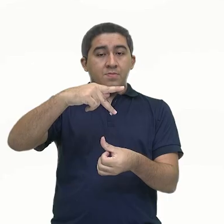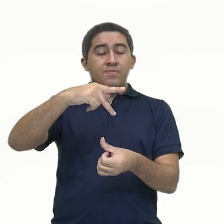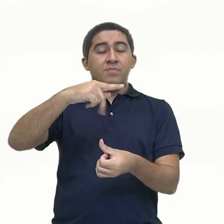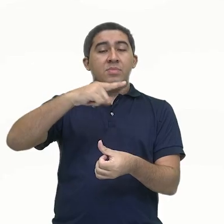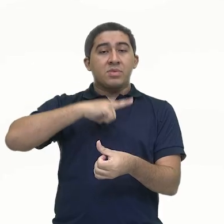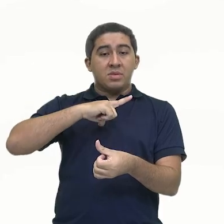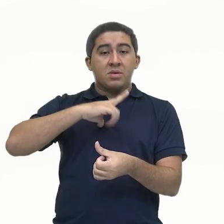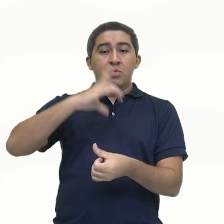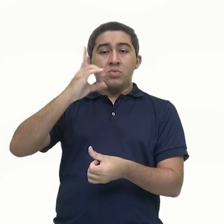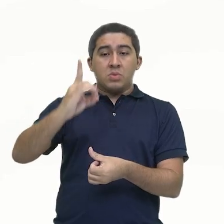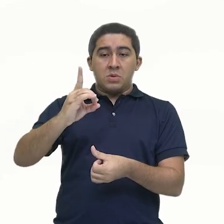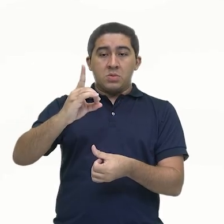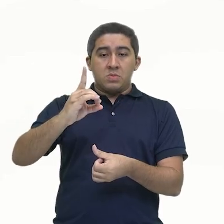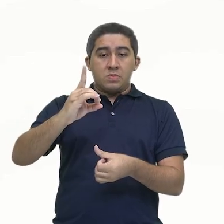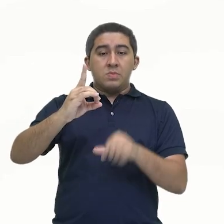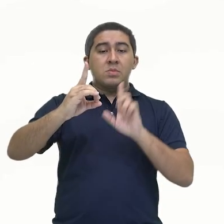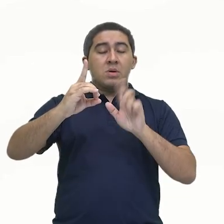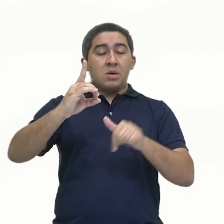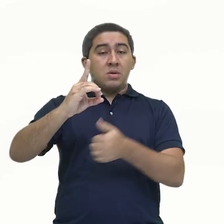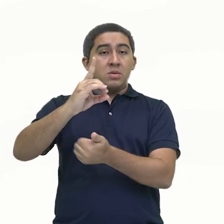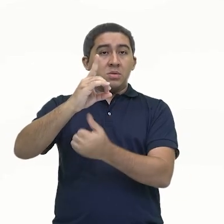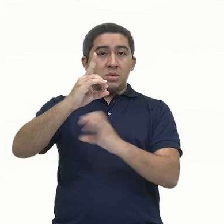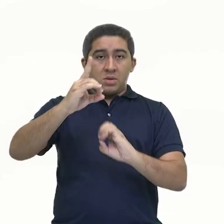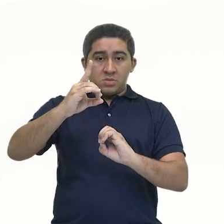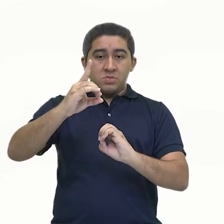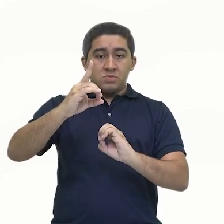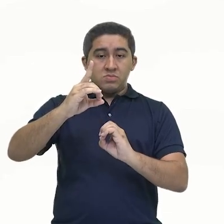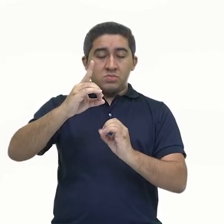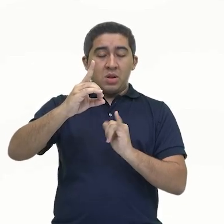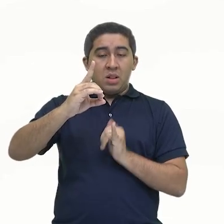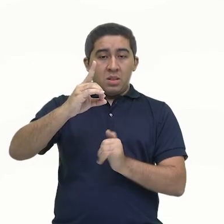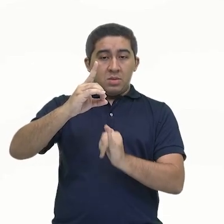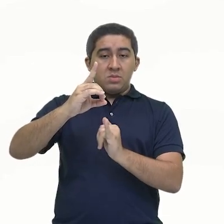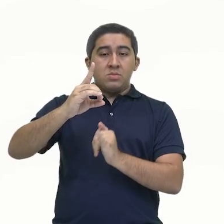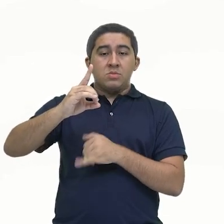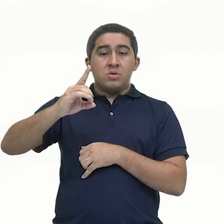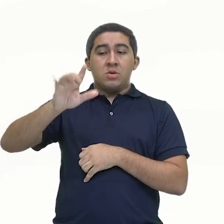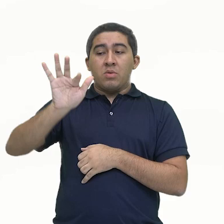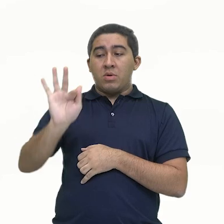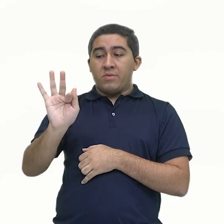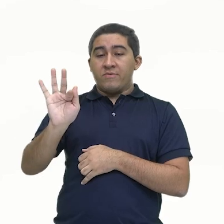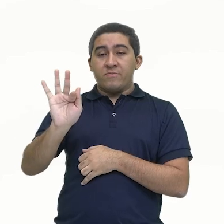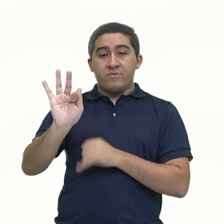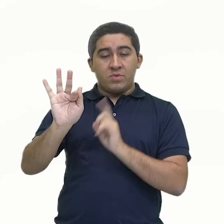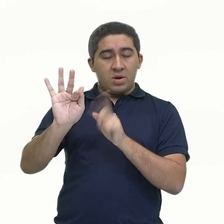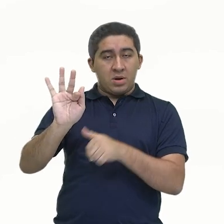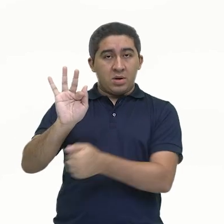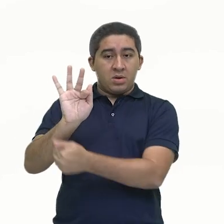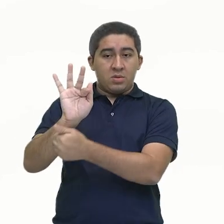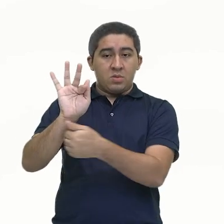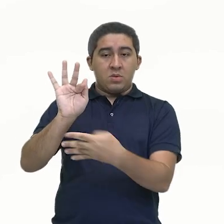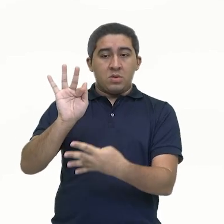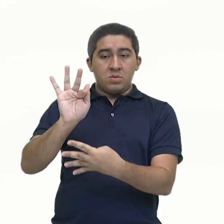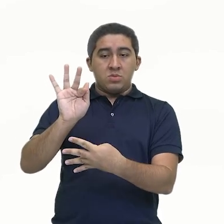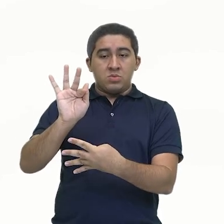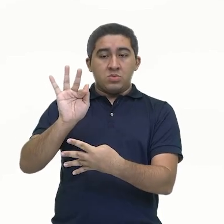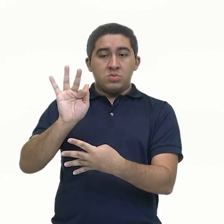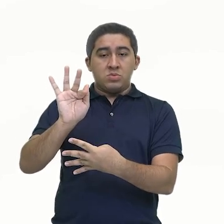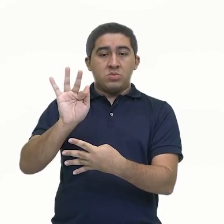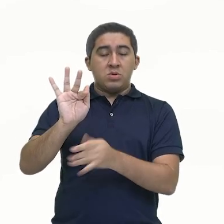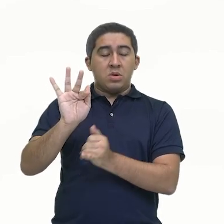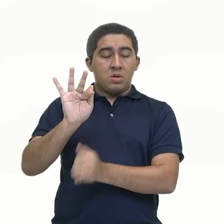6 elétrons. Tem o subnível D, que só cabem 10 elétrons. E tem o subnível F, que só